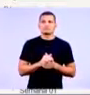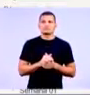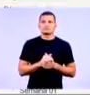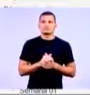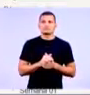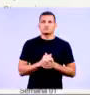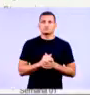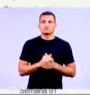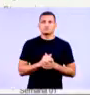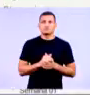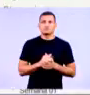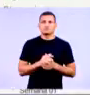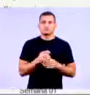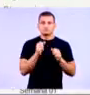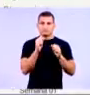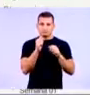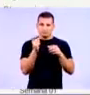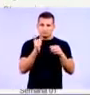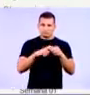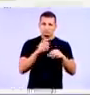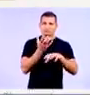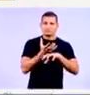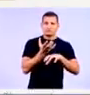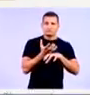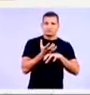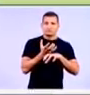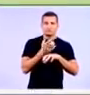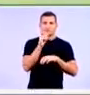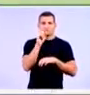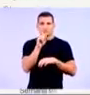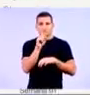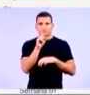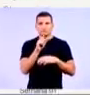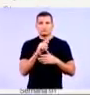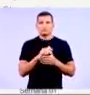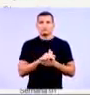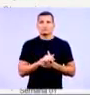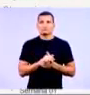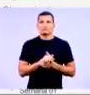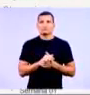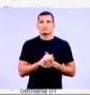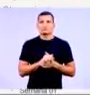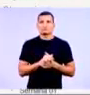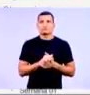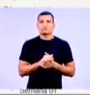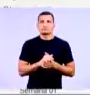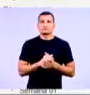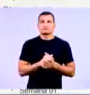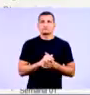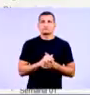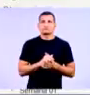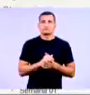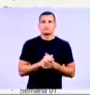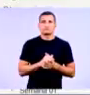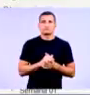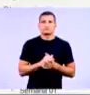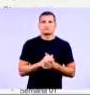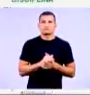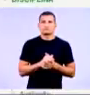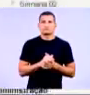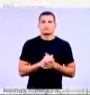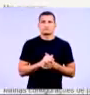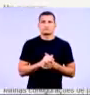feedback. Você pode voltar na disciplina e navegar pelas outras ferramentas e outros recursos que o